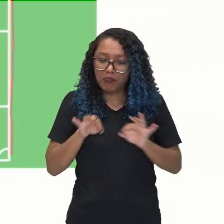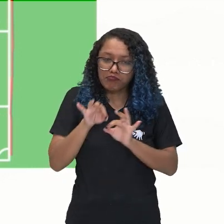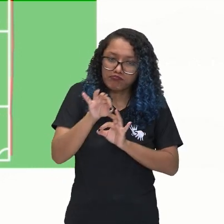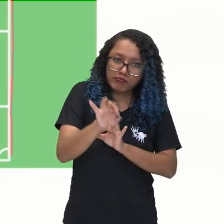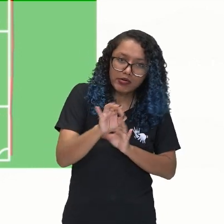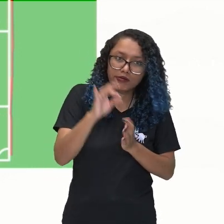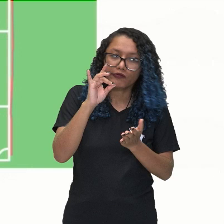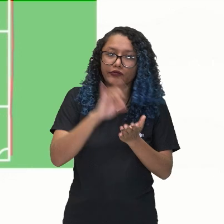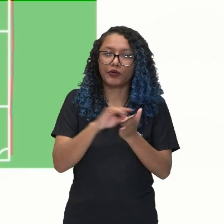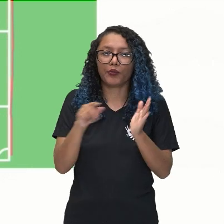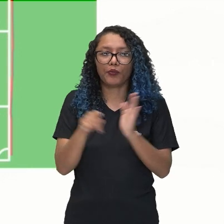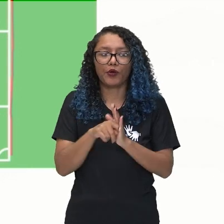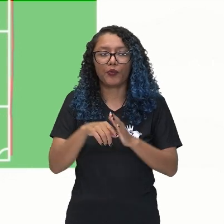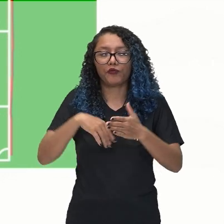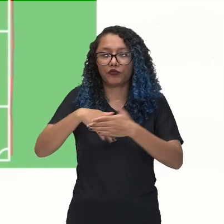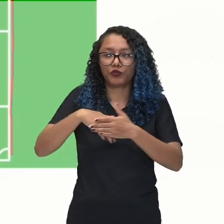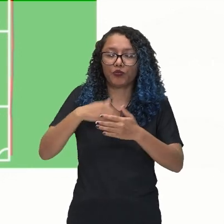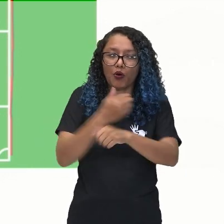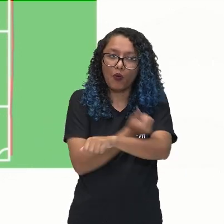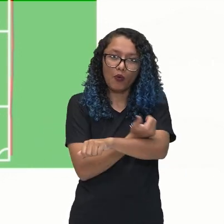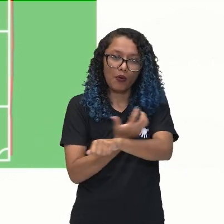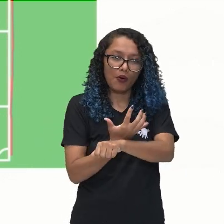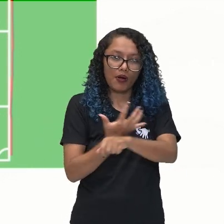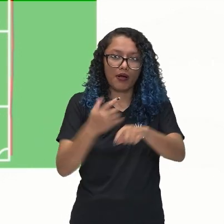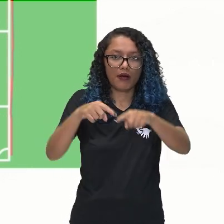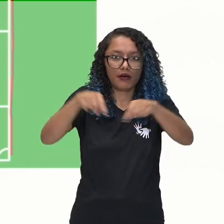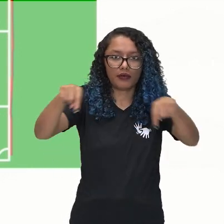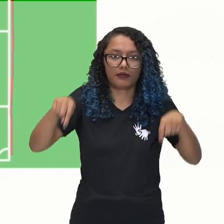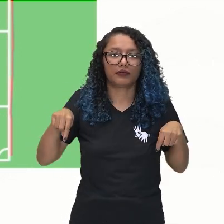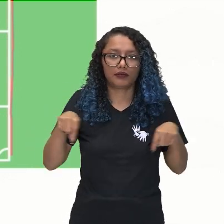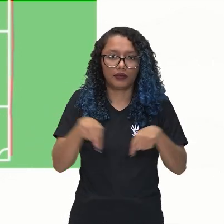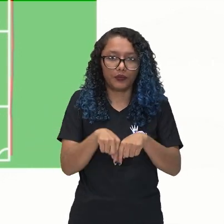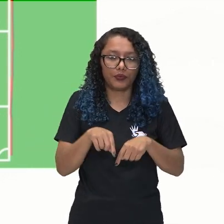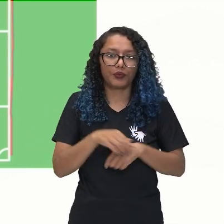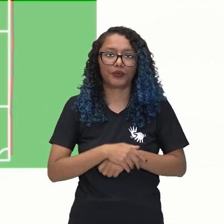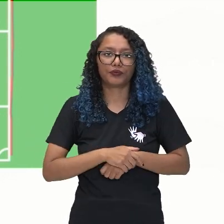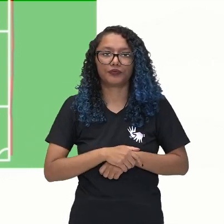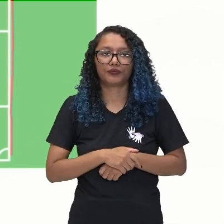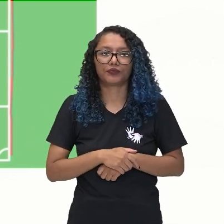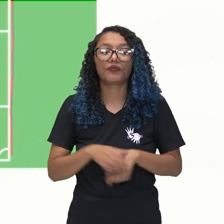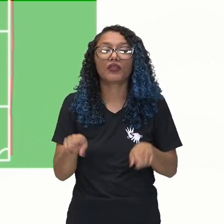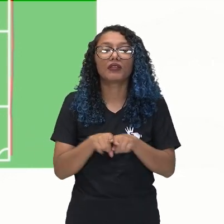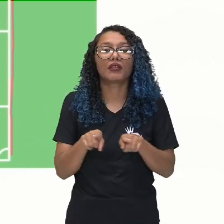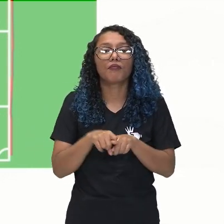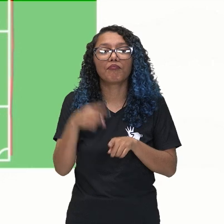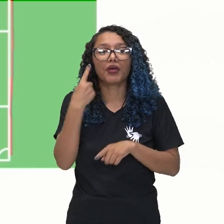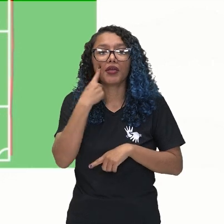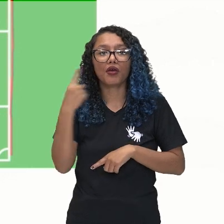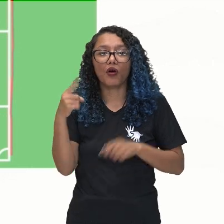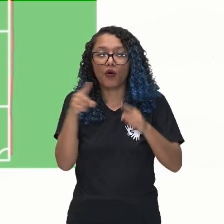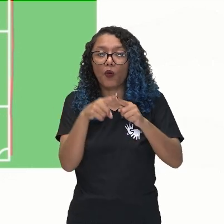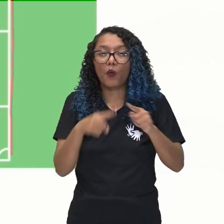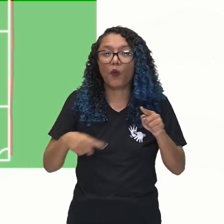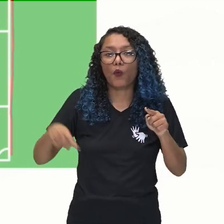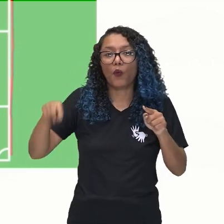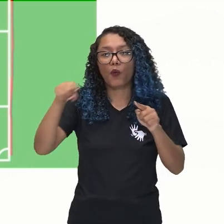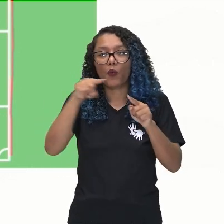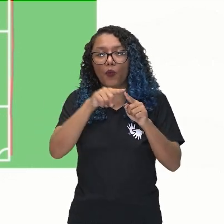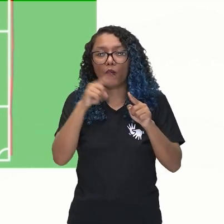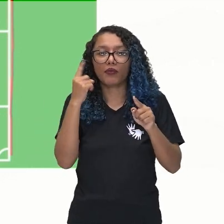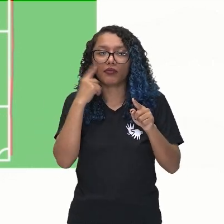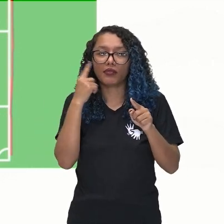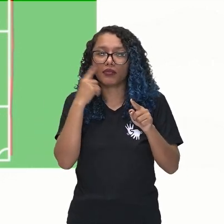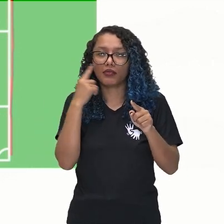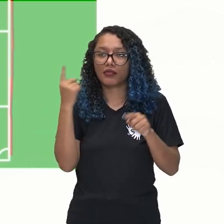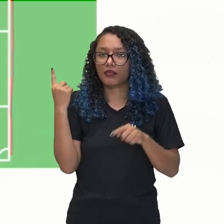do futebol de campo. Além disso, aqui na linha central, ó, tem também um círculo